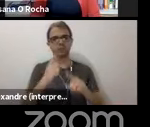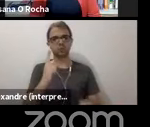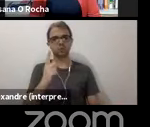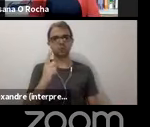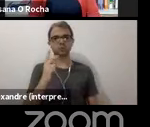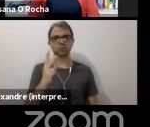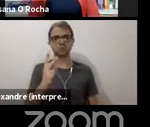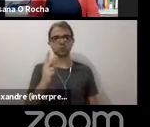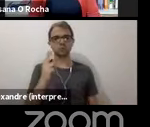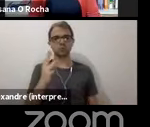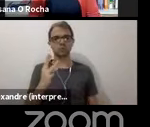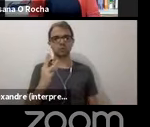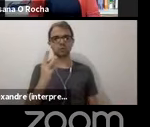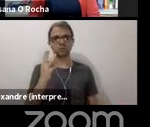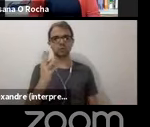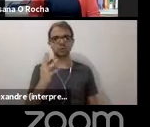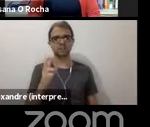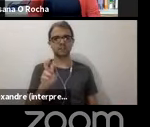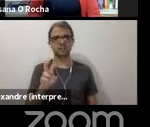Mais uma vez.